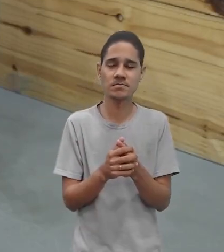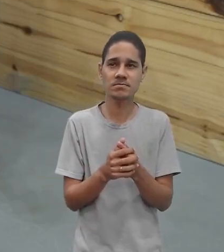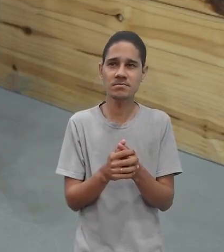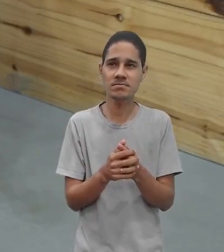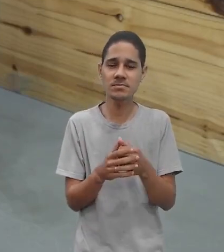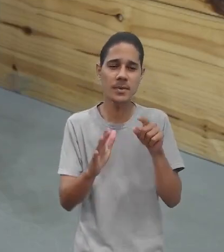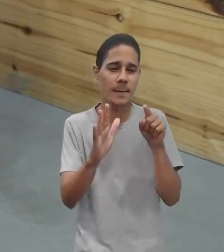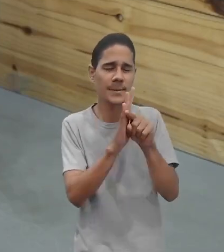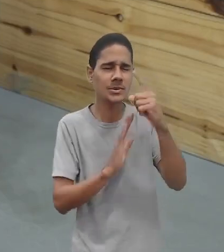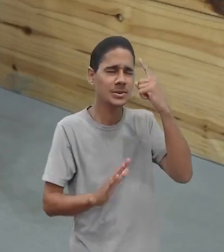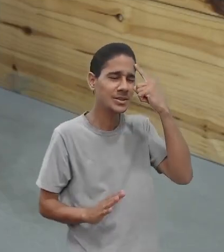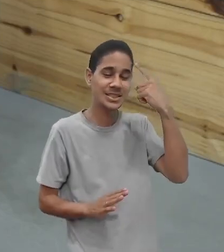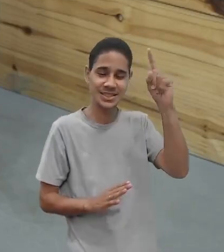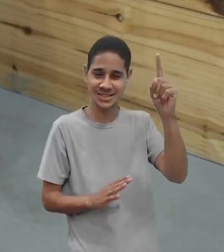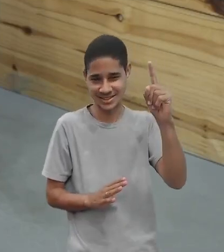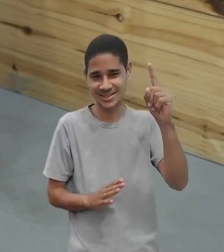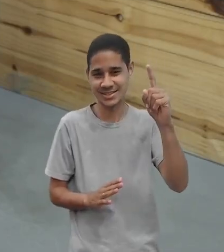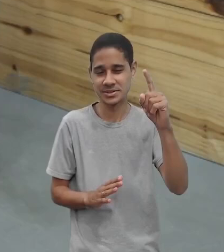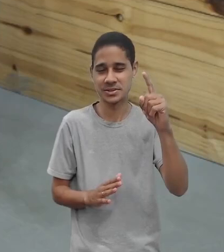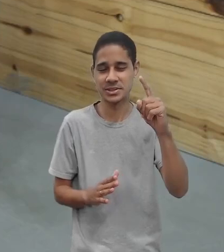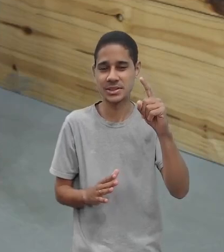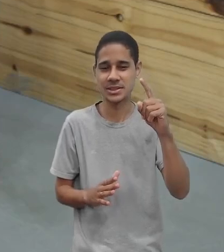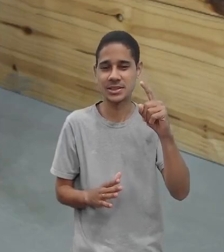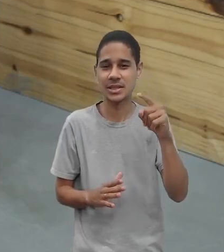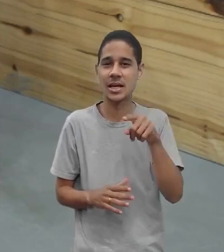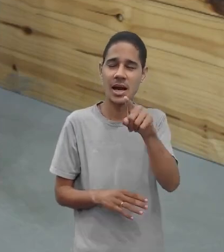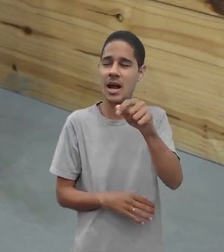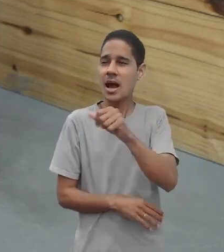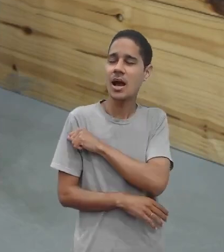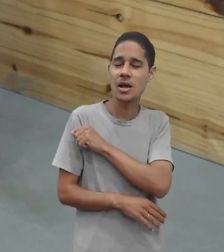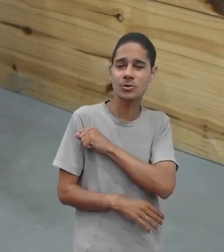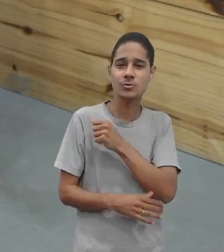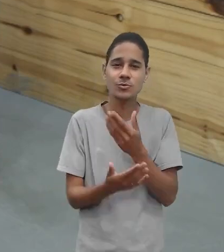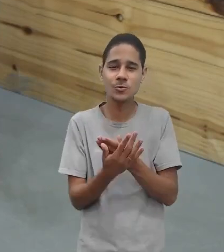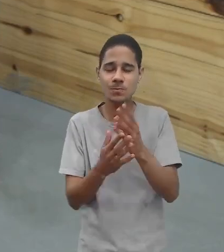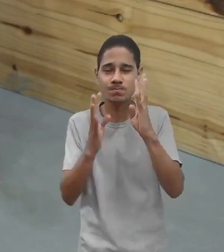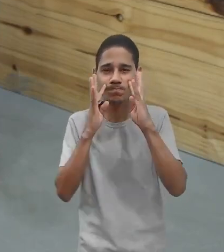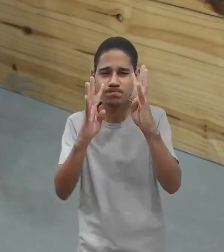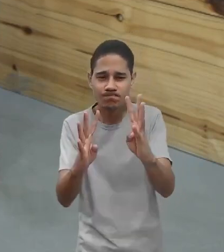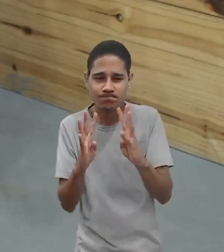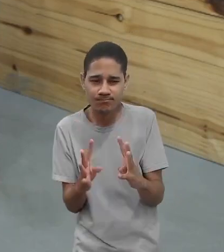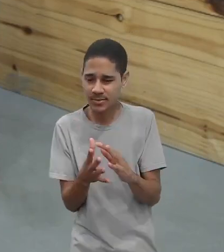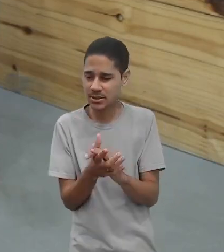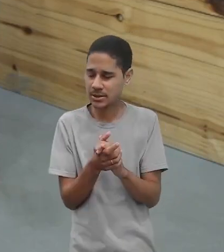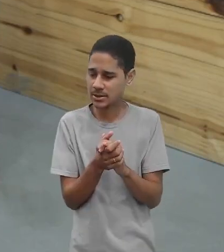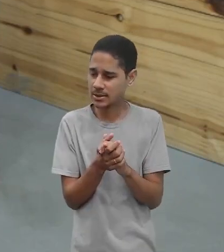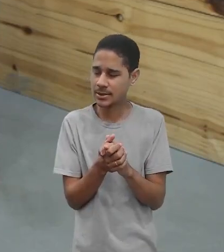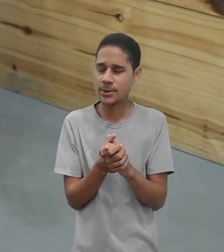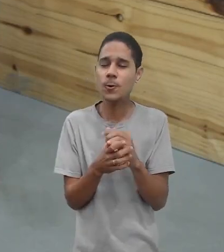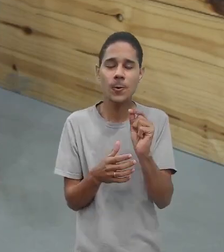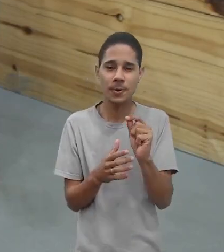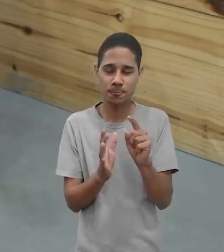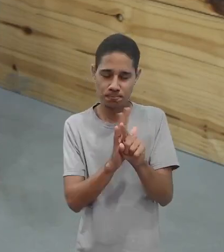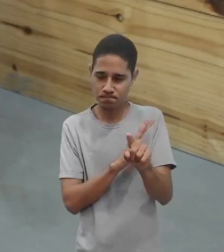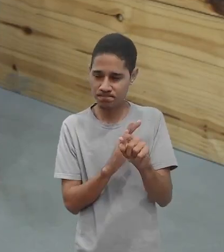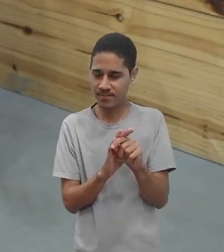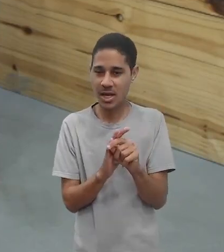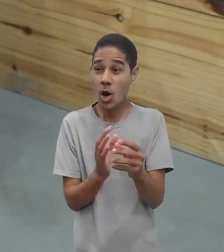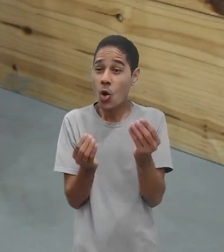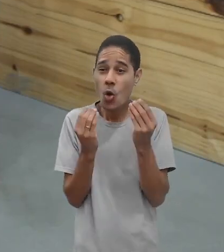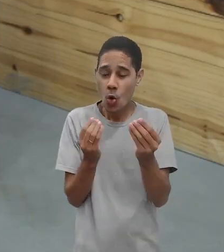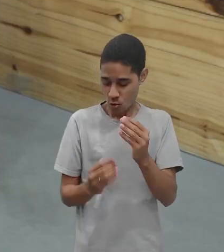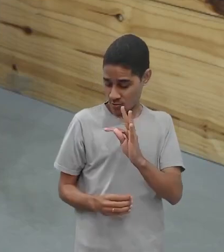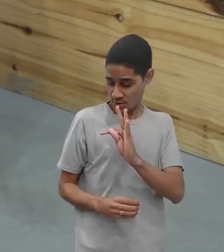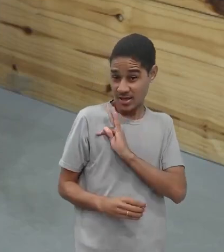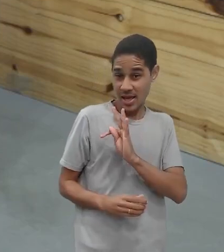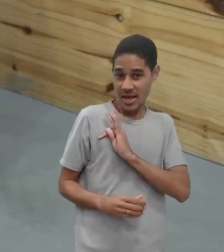dia sempre, né? A pergunta do estudante que está nos assistindo. Mas como é, então, que o técnico deve trabalhar